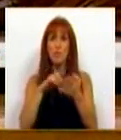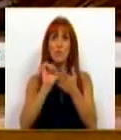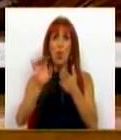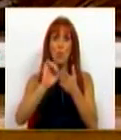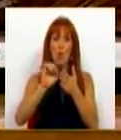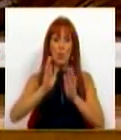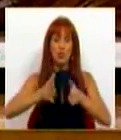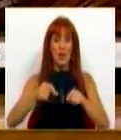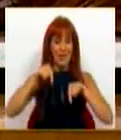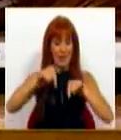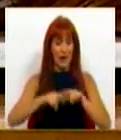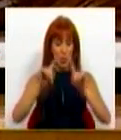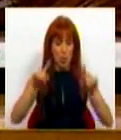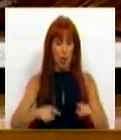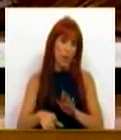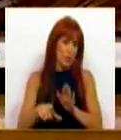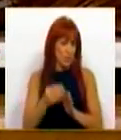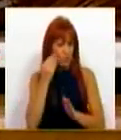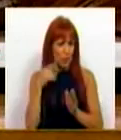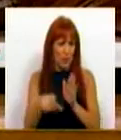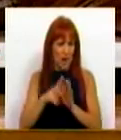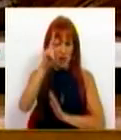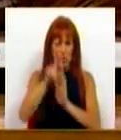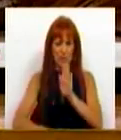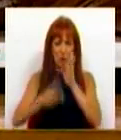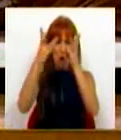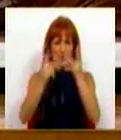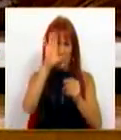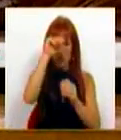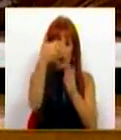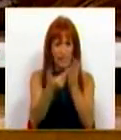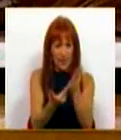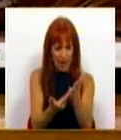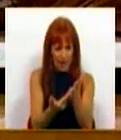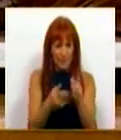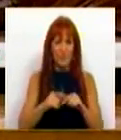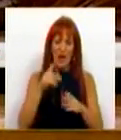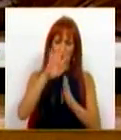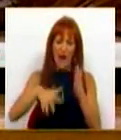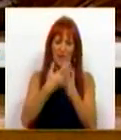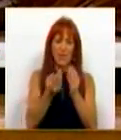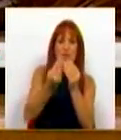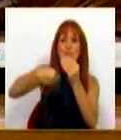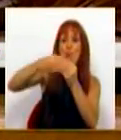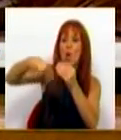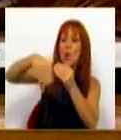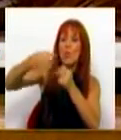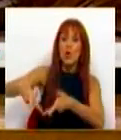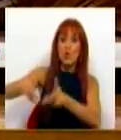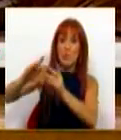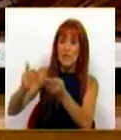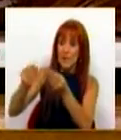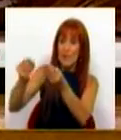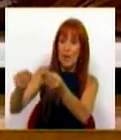apresentados, dentro do quadro legal, no relatório do Orçamento de Estado. As tabelas suplementares